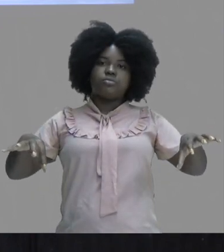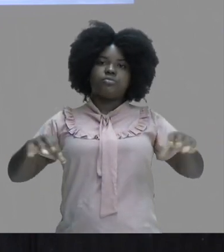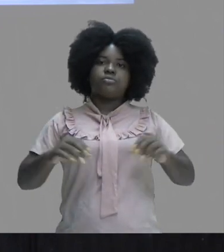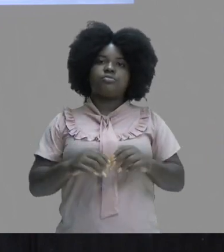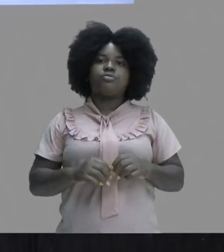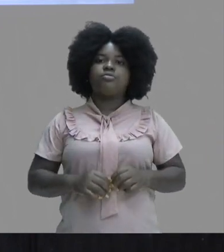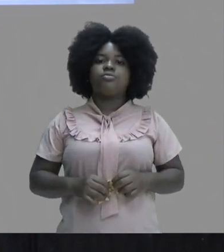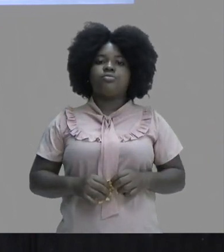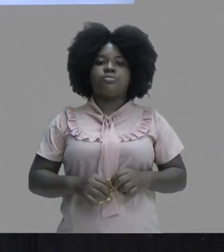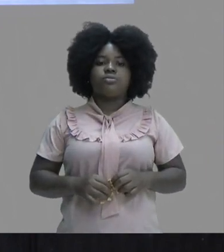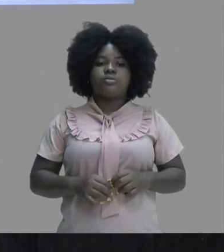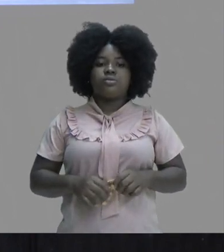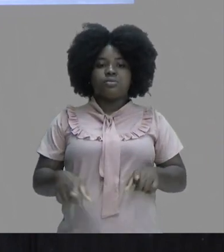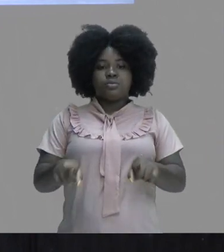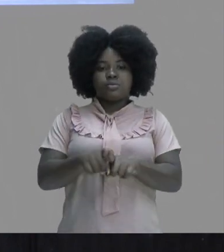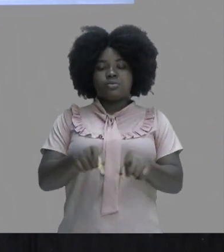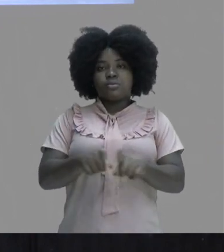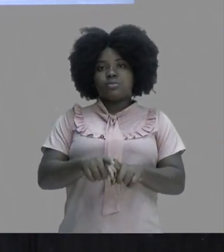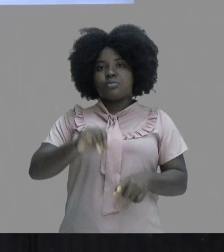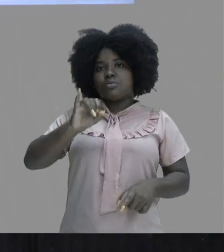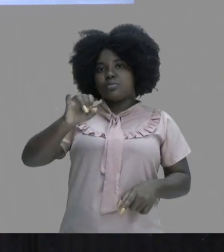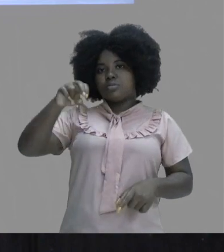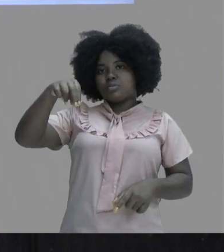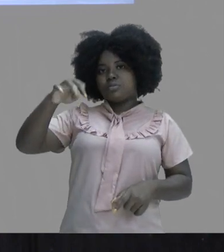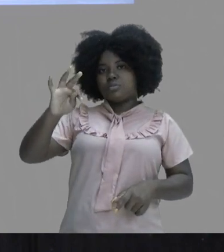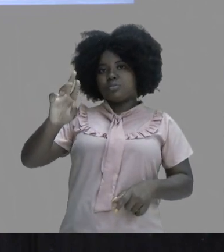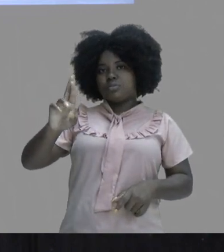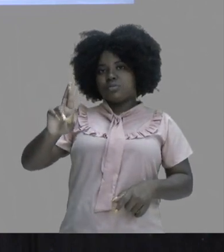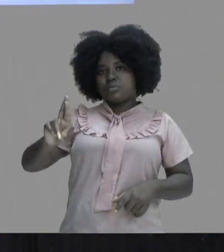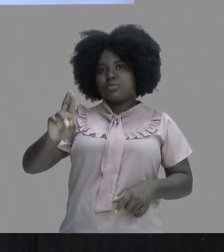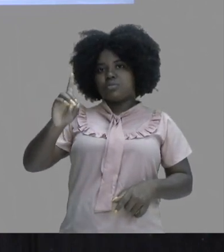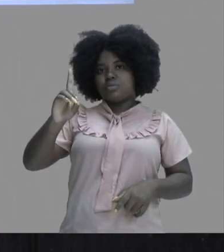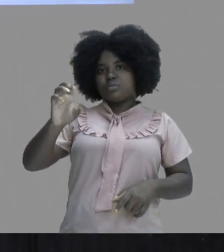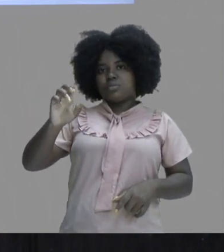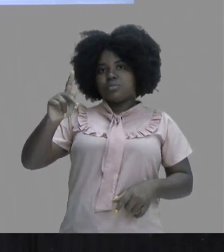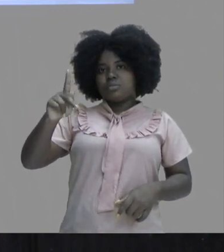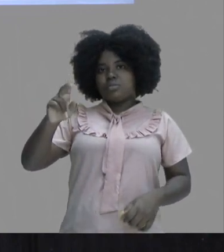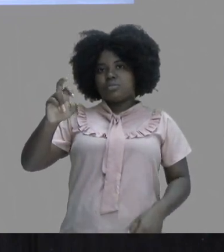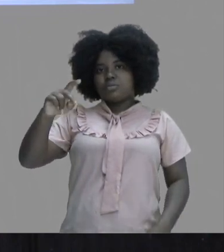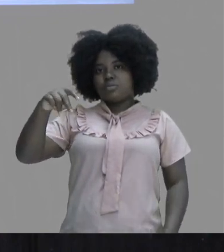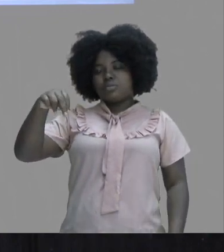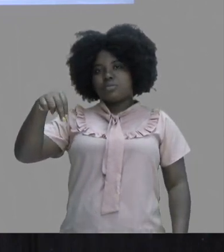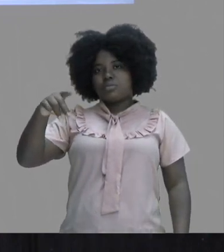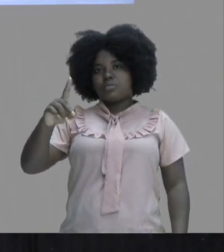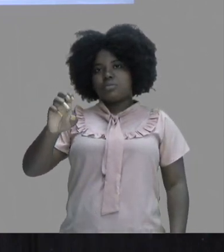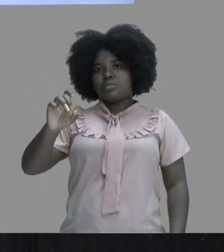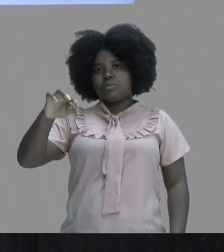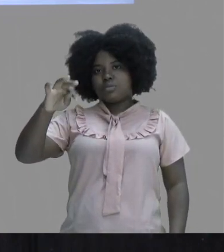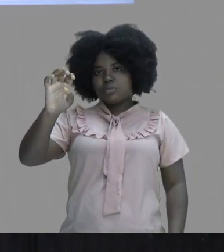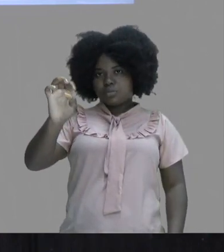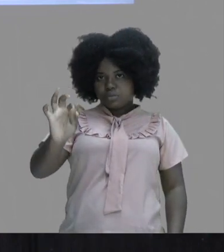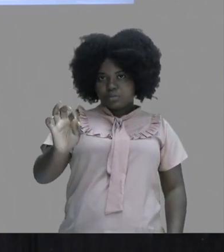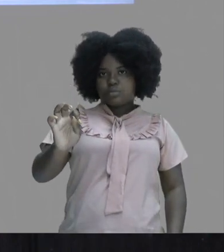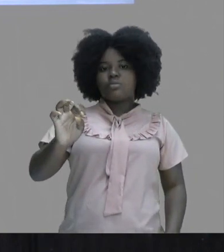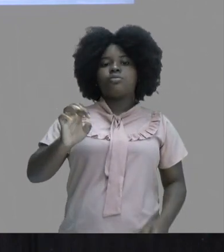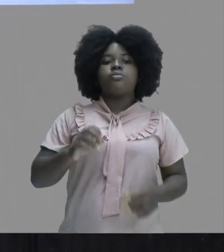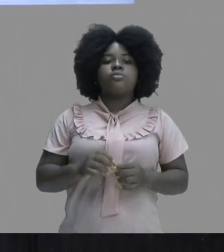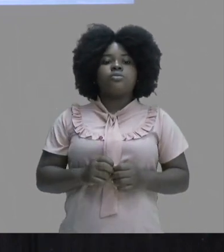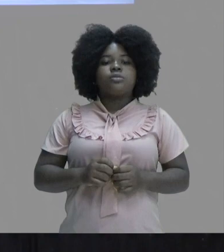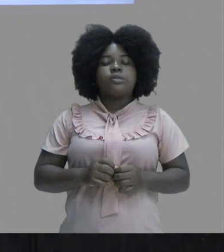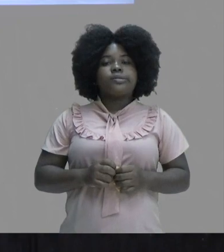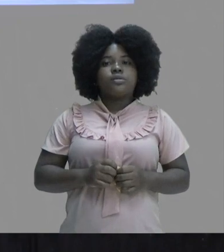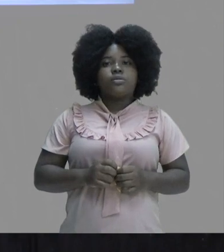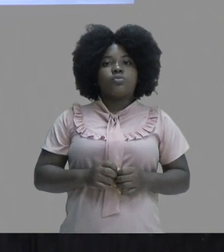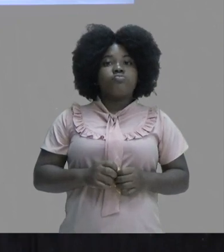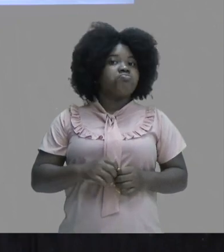deles. Interdependentes significa o quê? O que é uma coisa interdependente? Significa que eles dependem